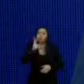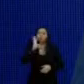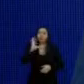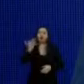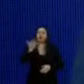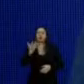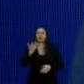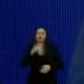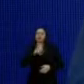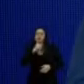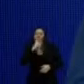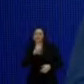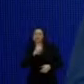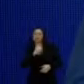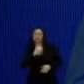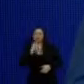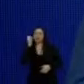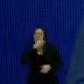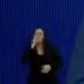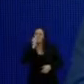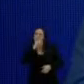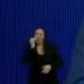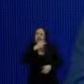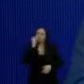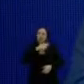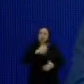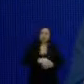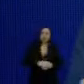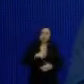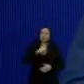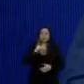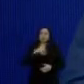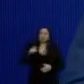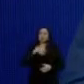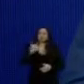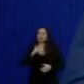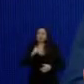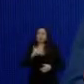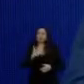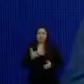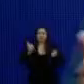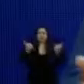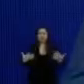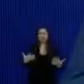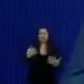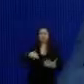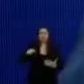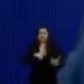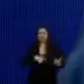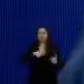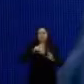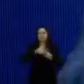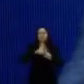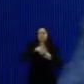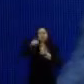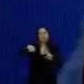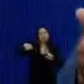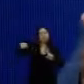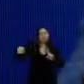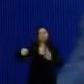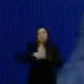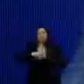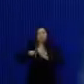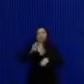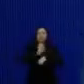é soberba e arrogância é achar que não deve satisfação a respeito dos índices do estado